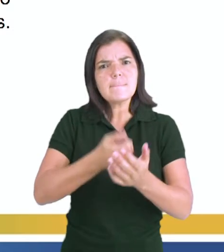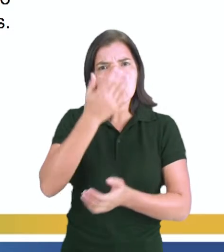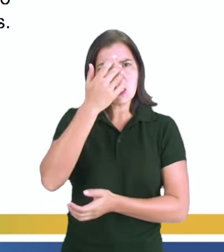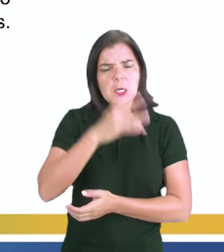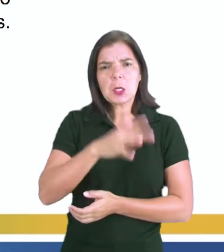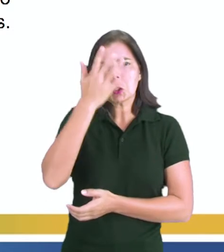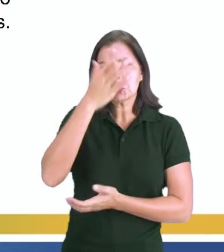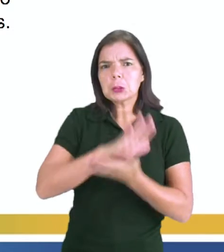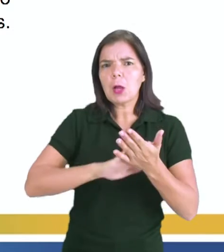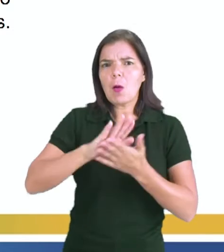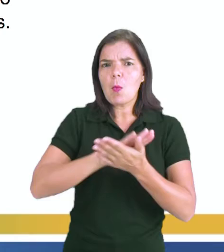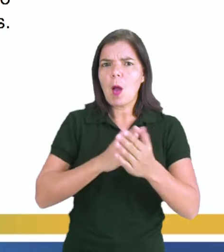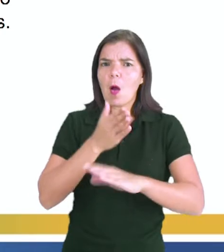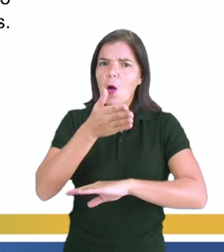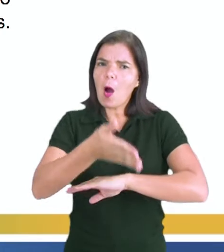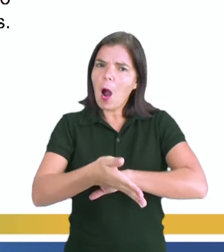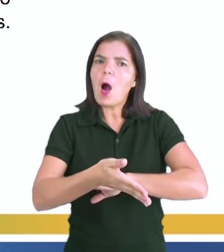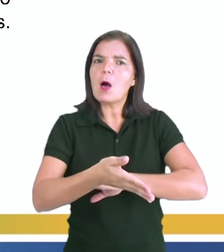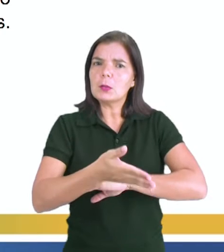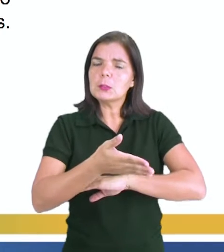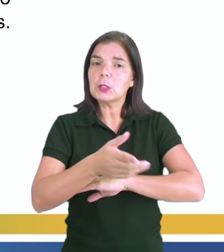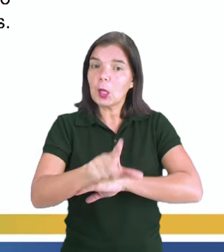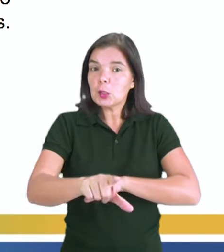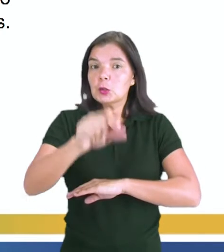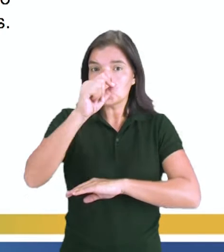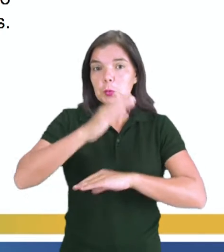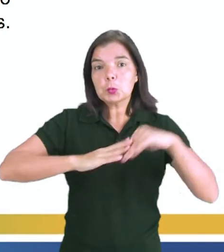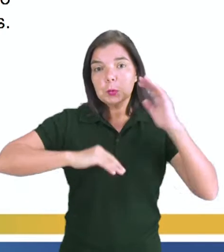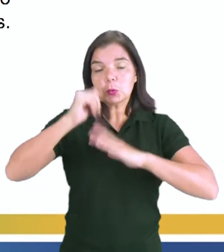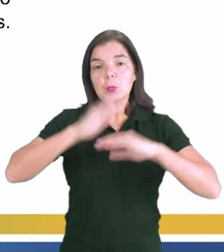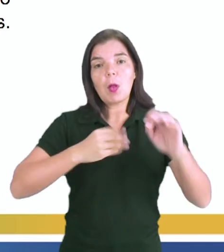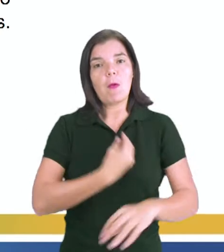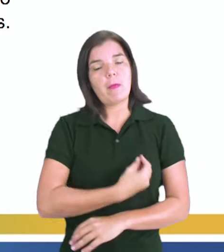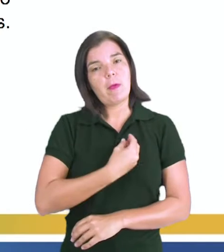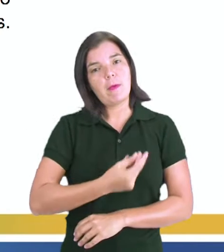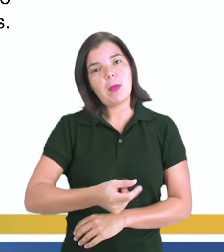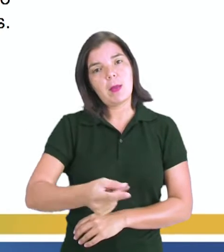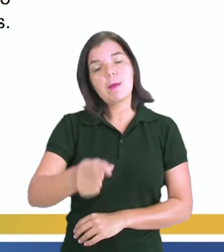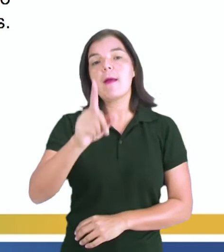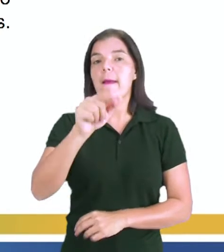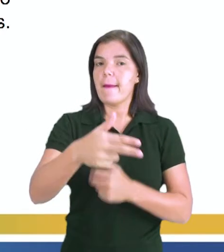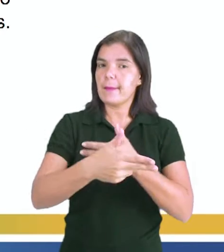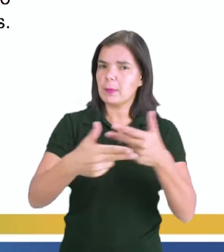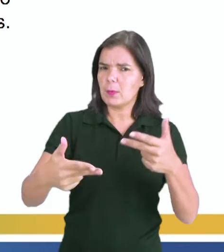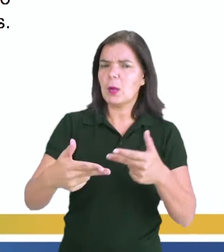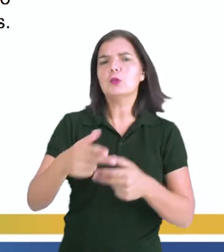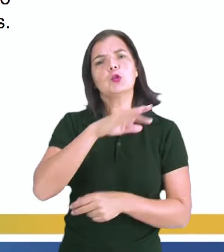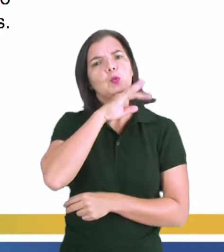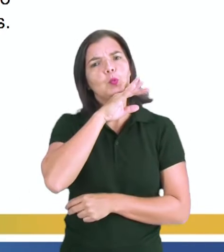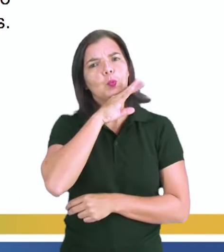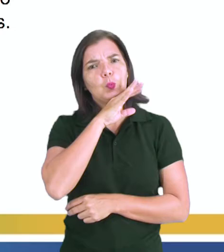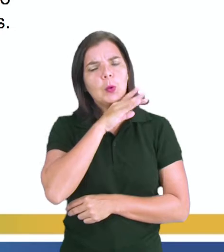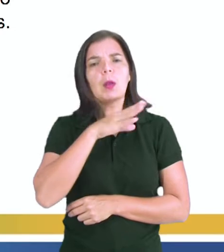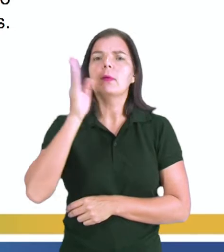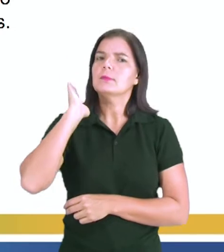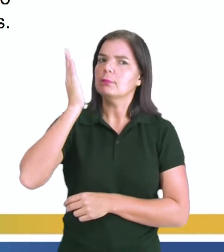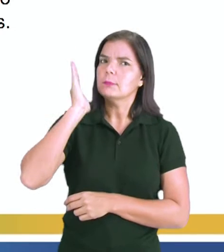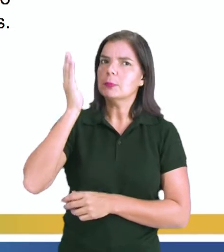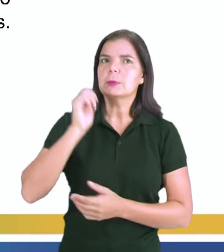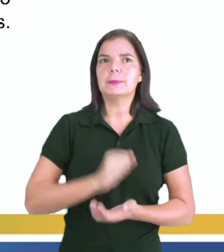que nada sabem a entrar por caminhos nos quais terão de andar pelo resto da vida, é coisa muito cruel e